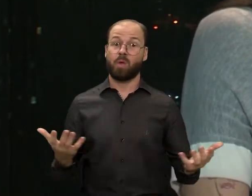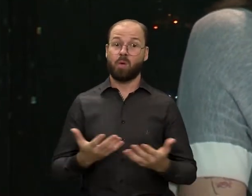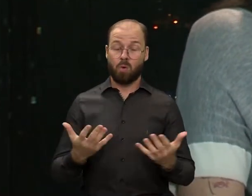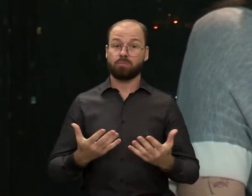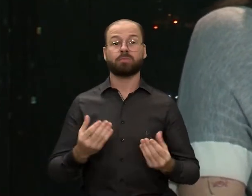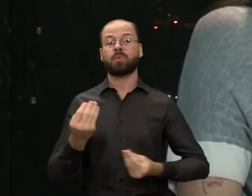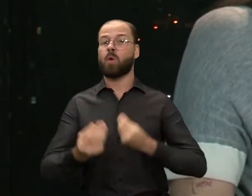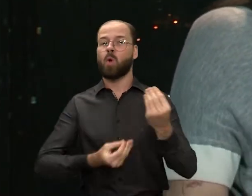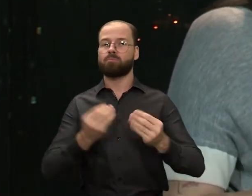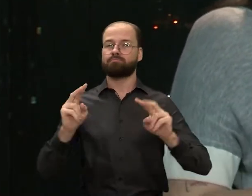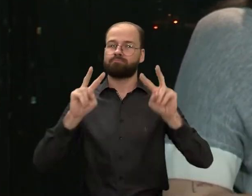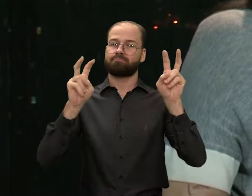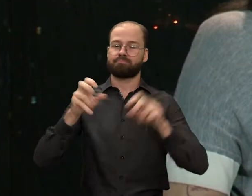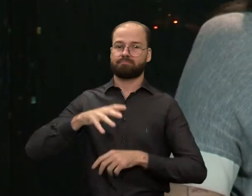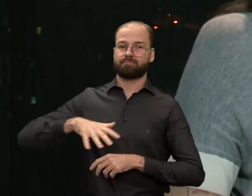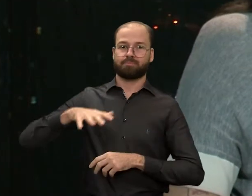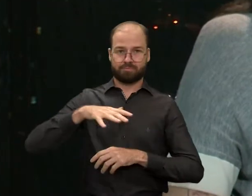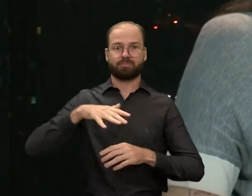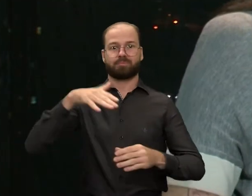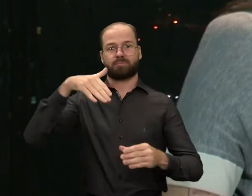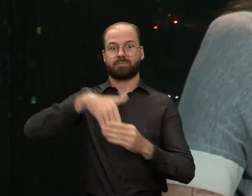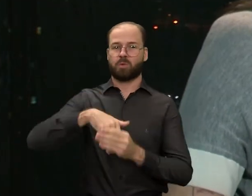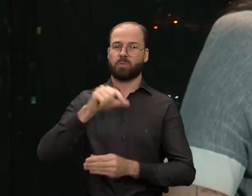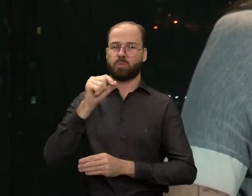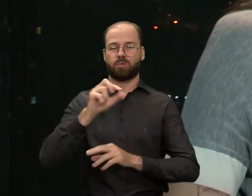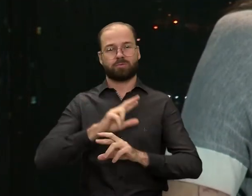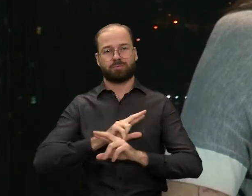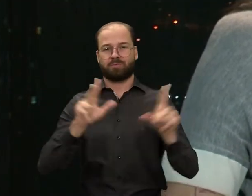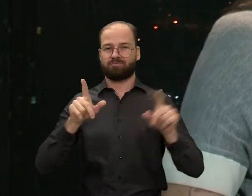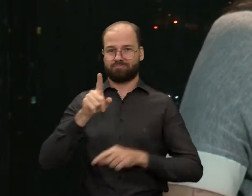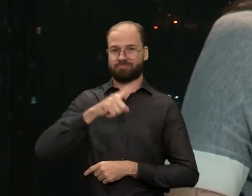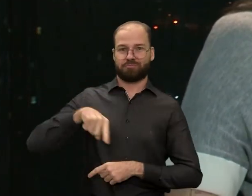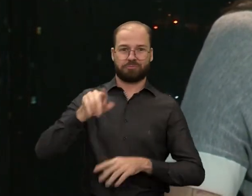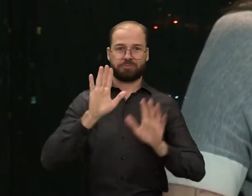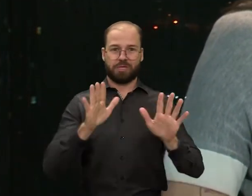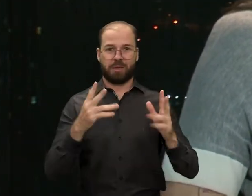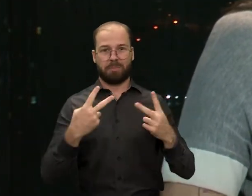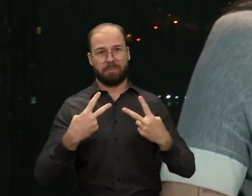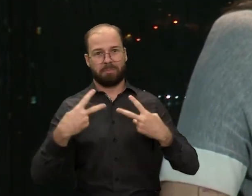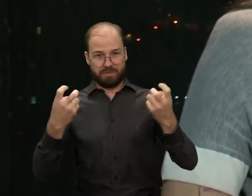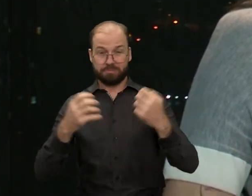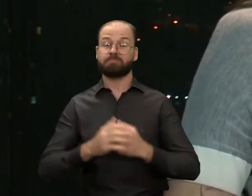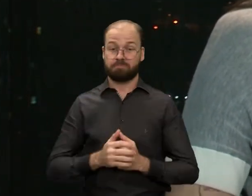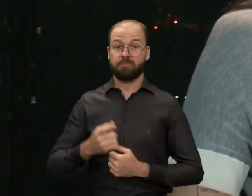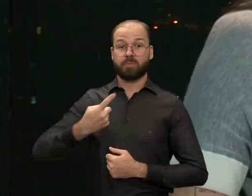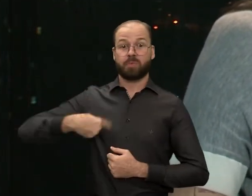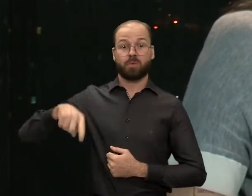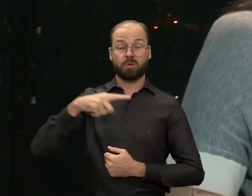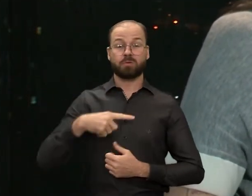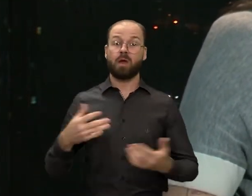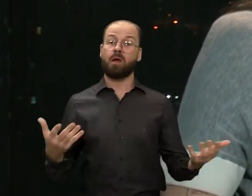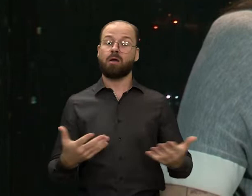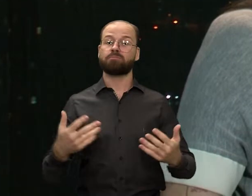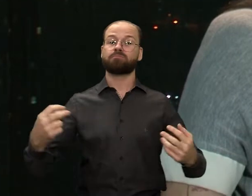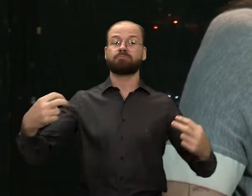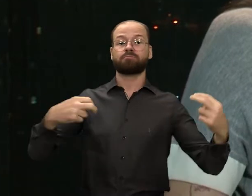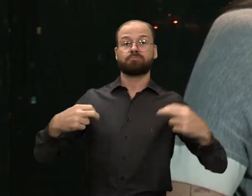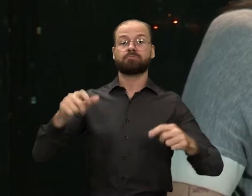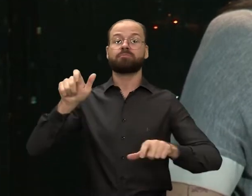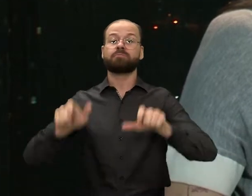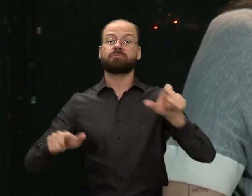nossa cobertura das eleições 2022 é um pouco diferente, como você já deve ter notado. Nós estamos